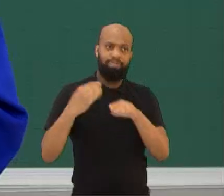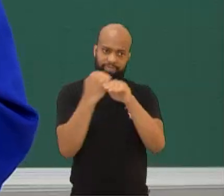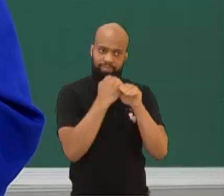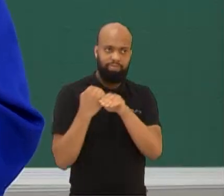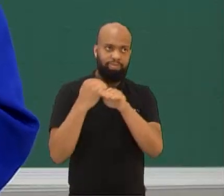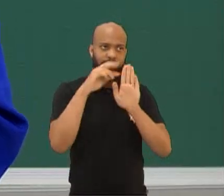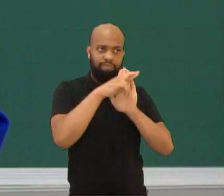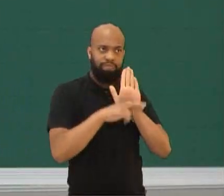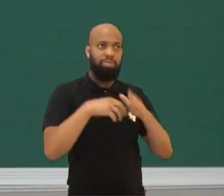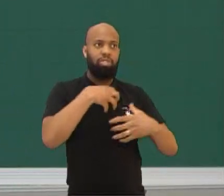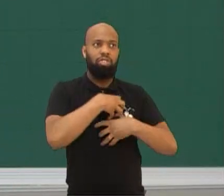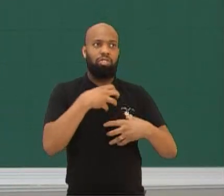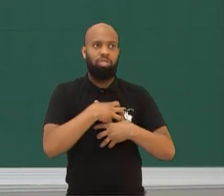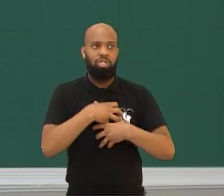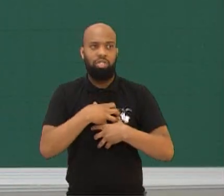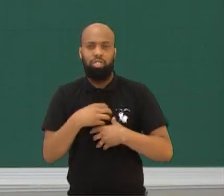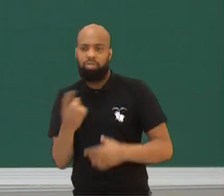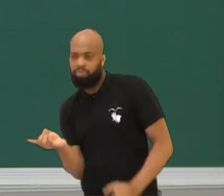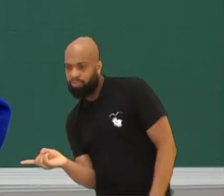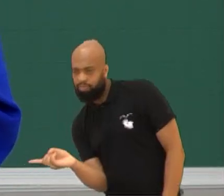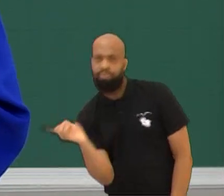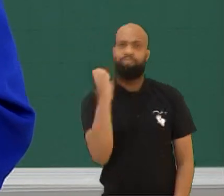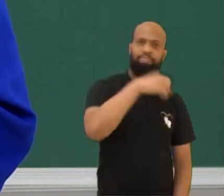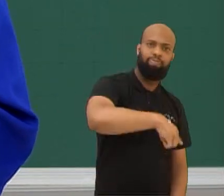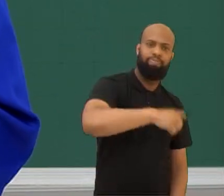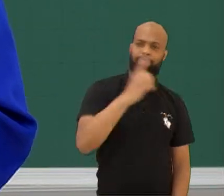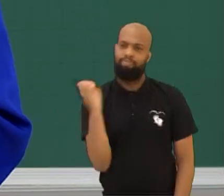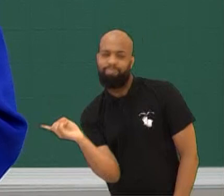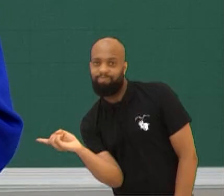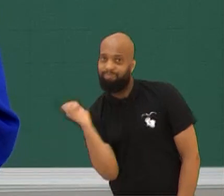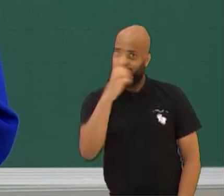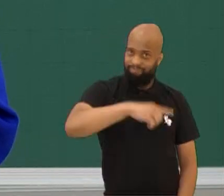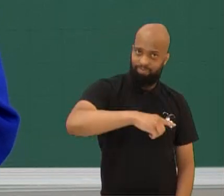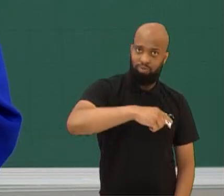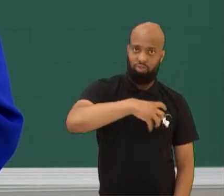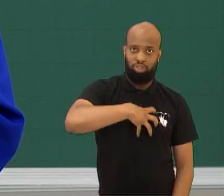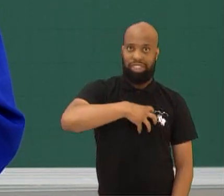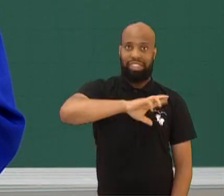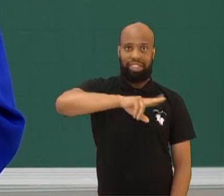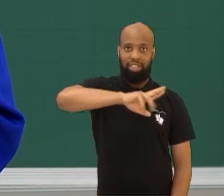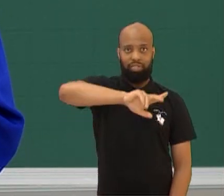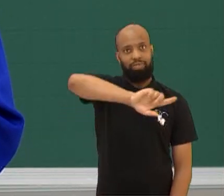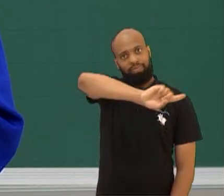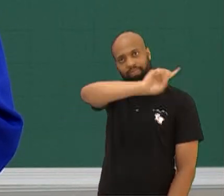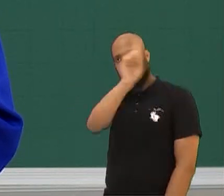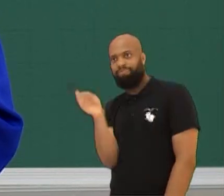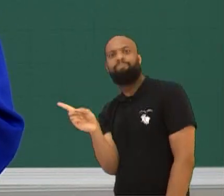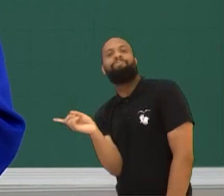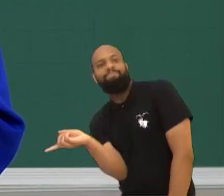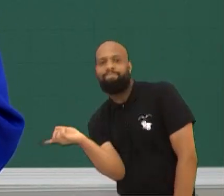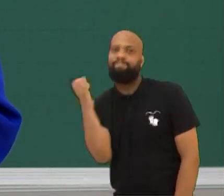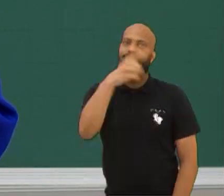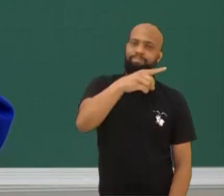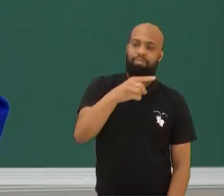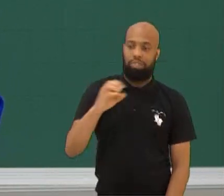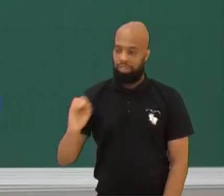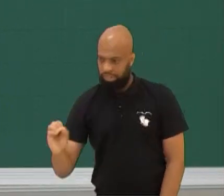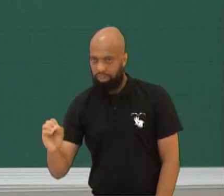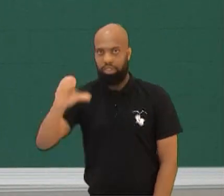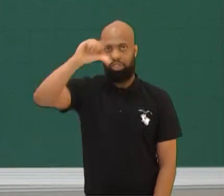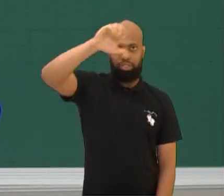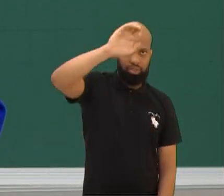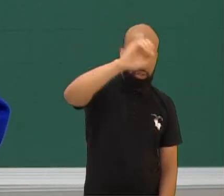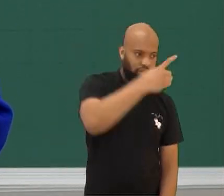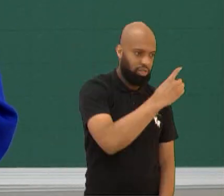que a nossa leitura é no sentido contrário do movimento dos ponteiros do relógio, então toda a